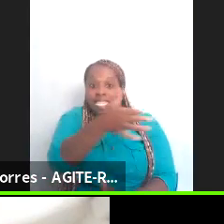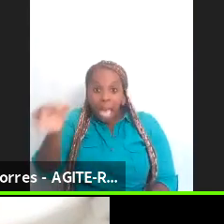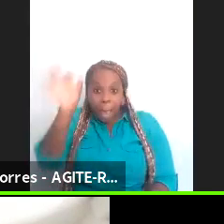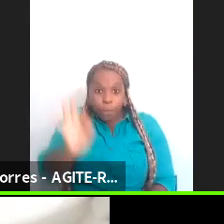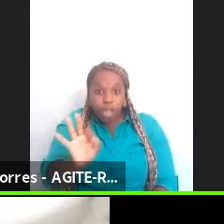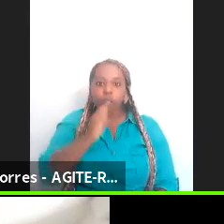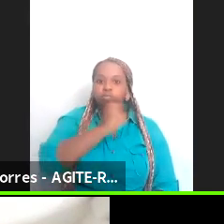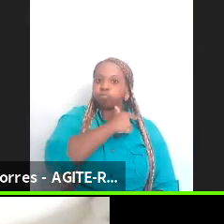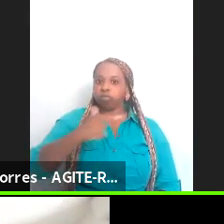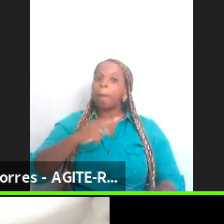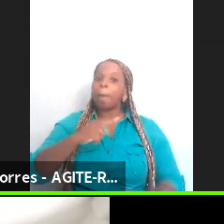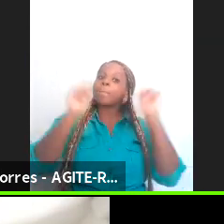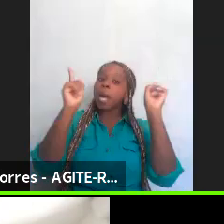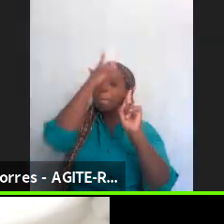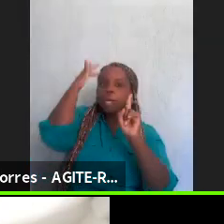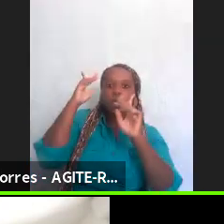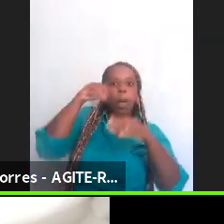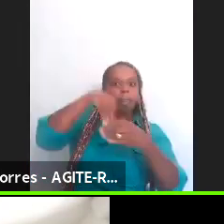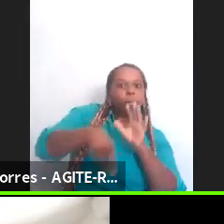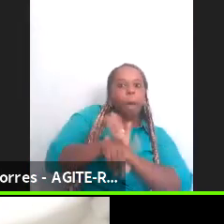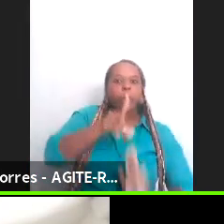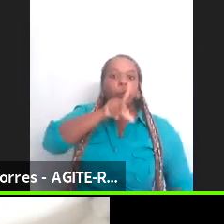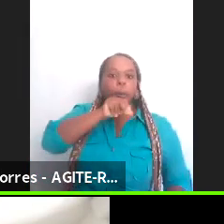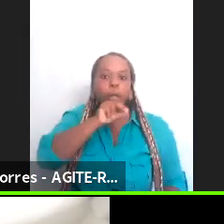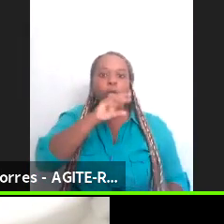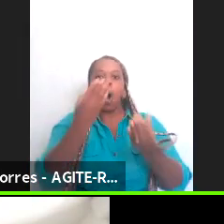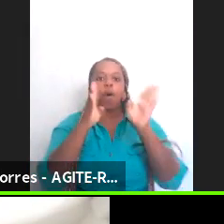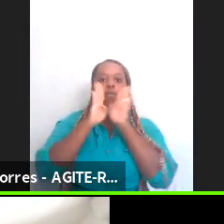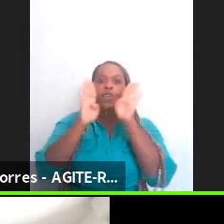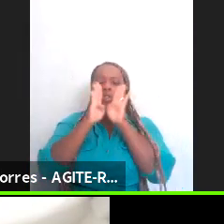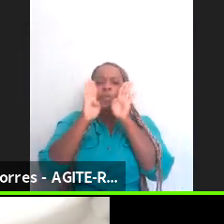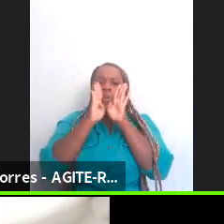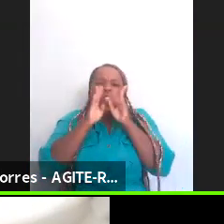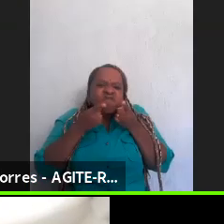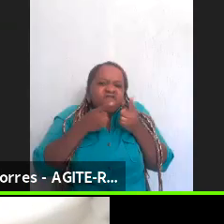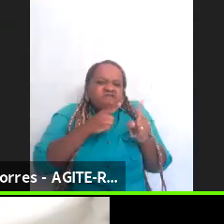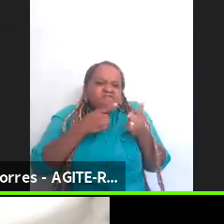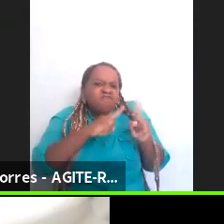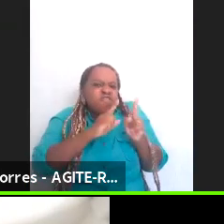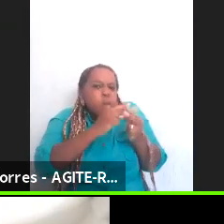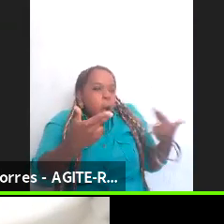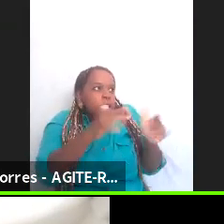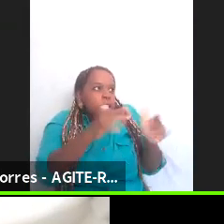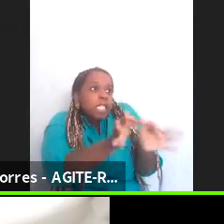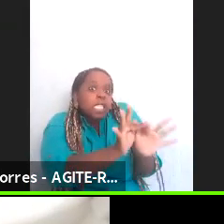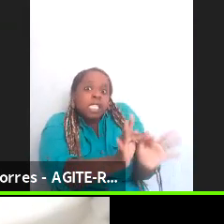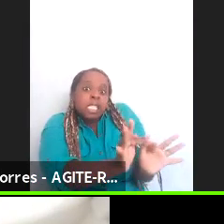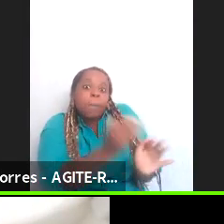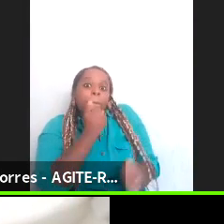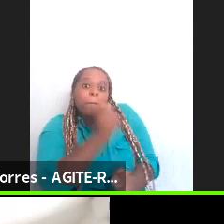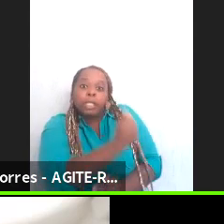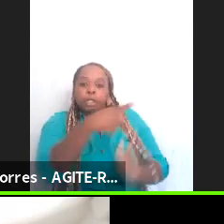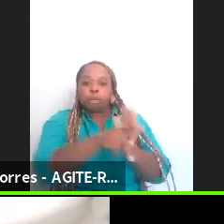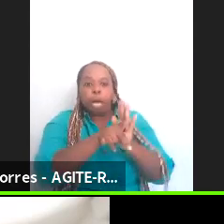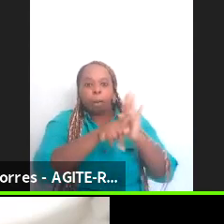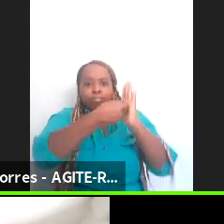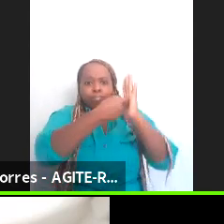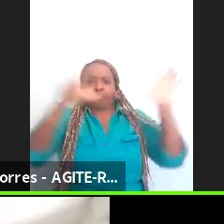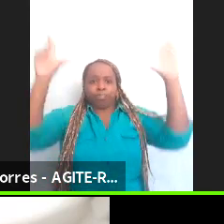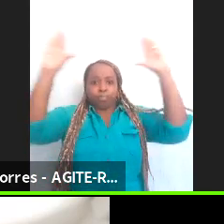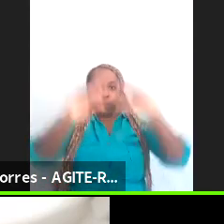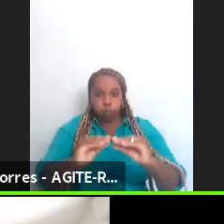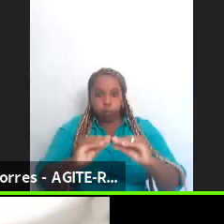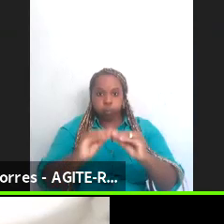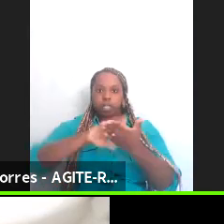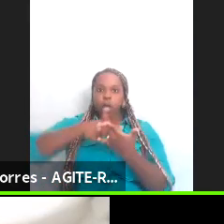ter alguém no Twitter ou no Facebook implicando com uma coisinha minúscula, pedindo para desligar a tradução,